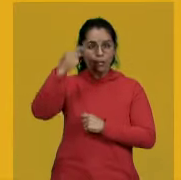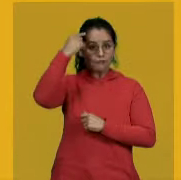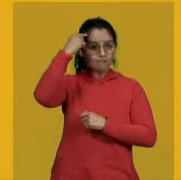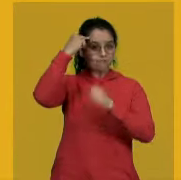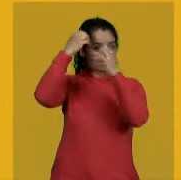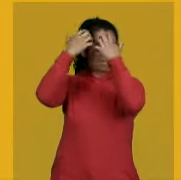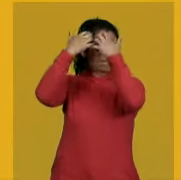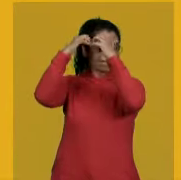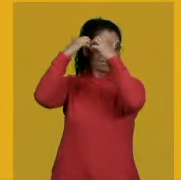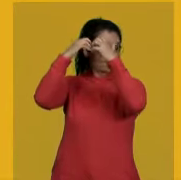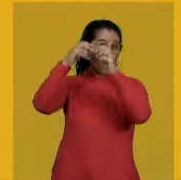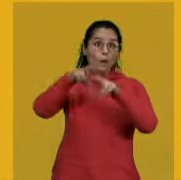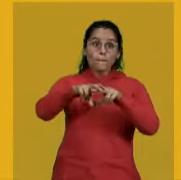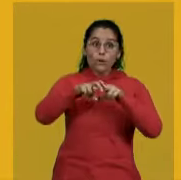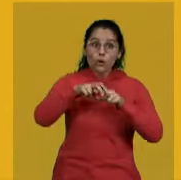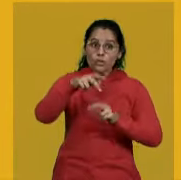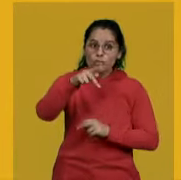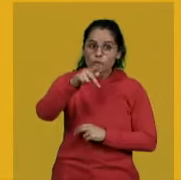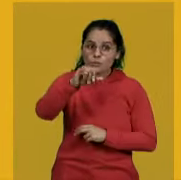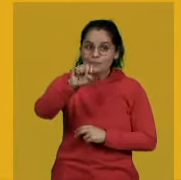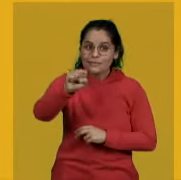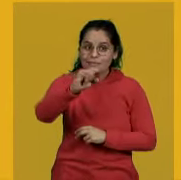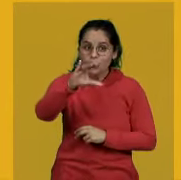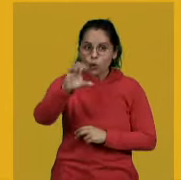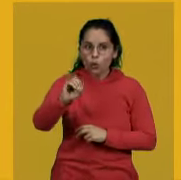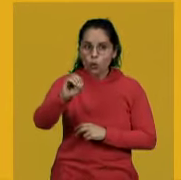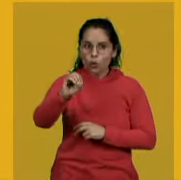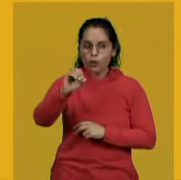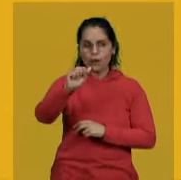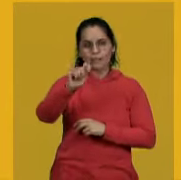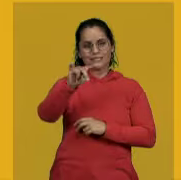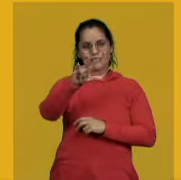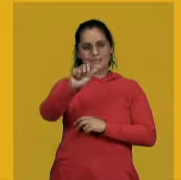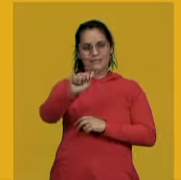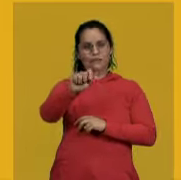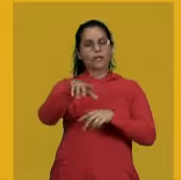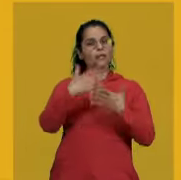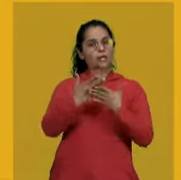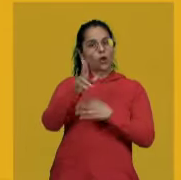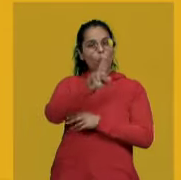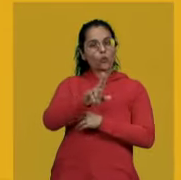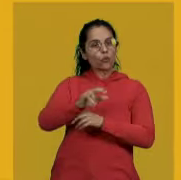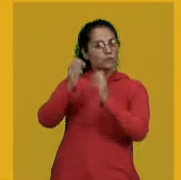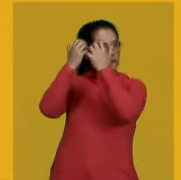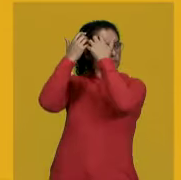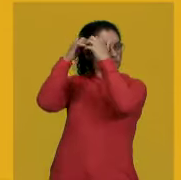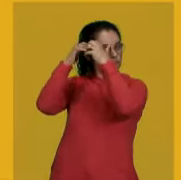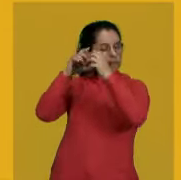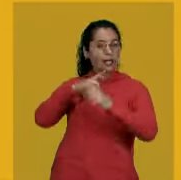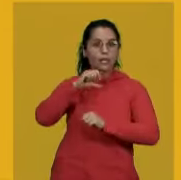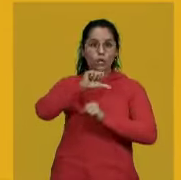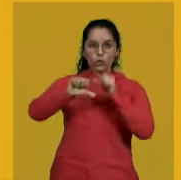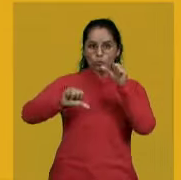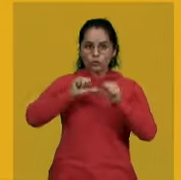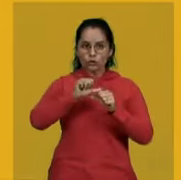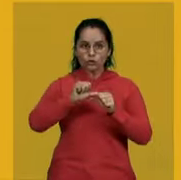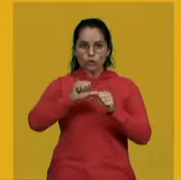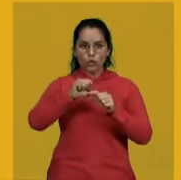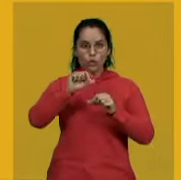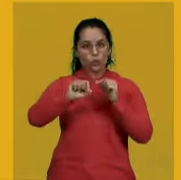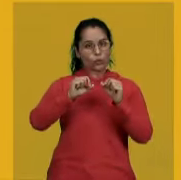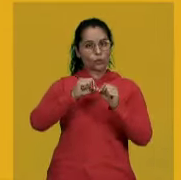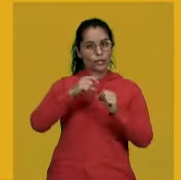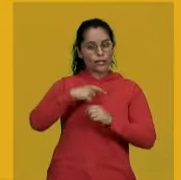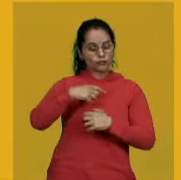isso psicoativas, Funcionamento cerebral, causando modificações no estado